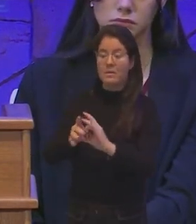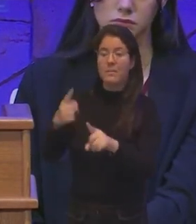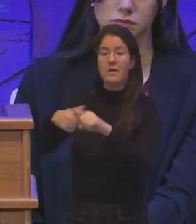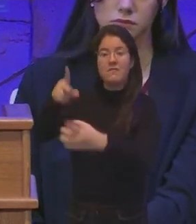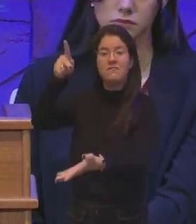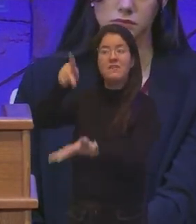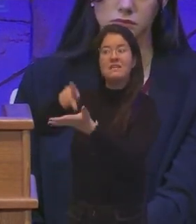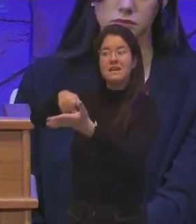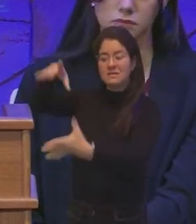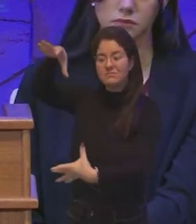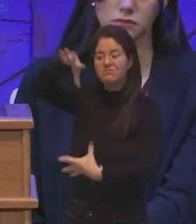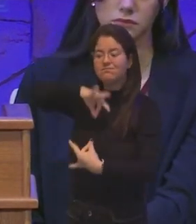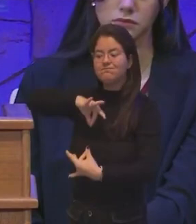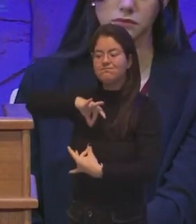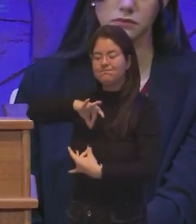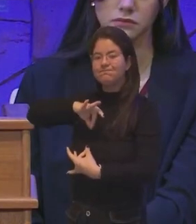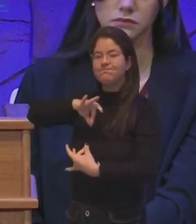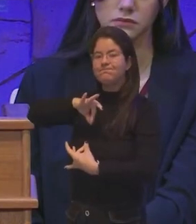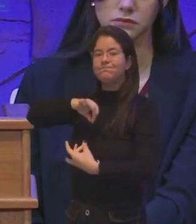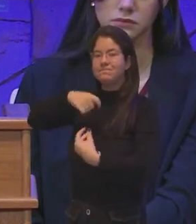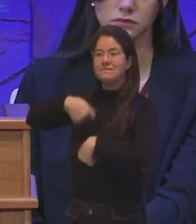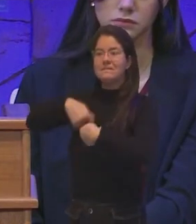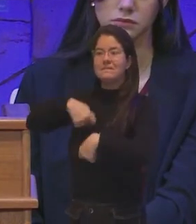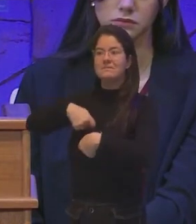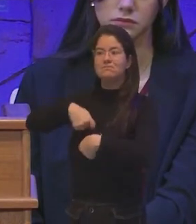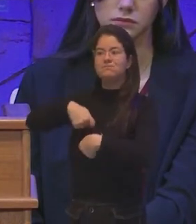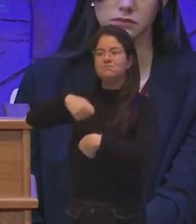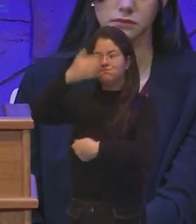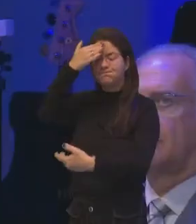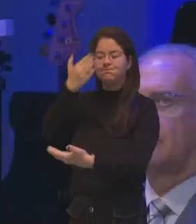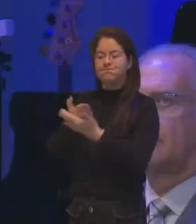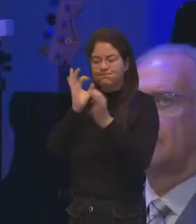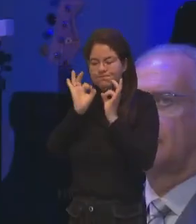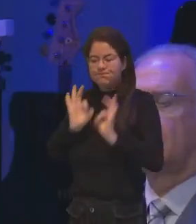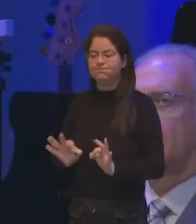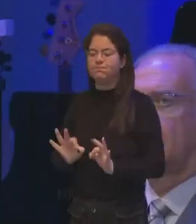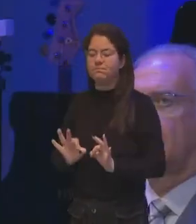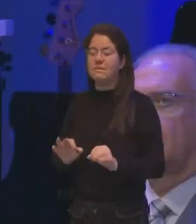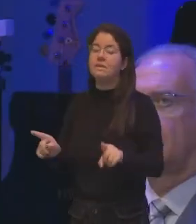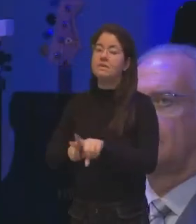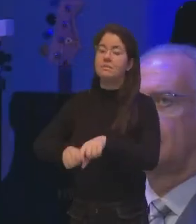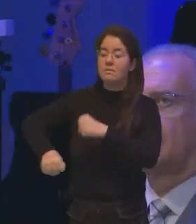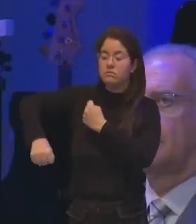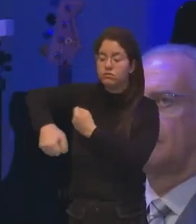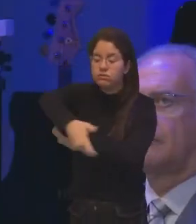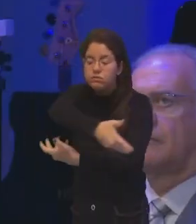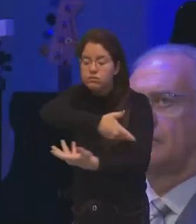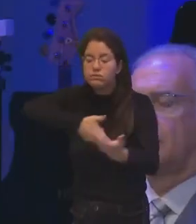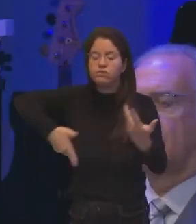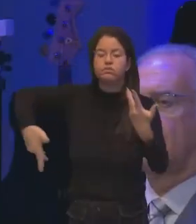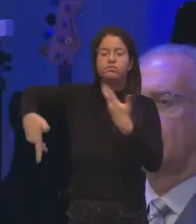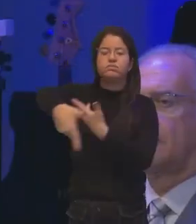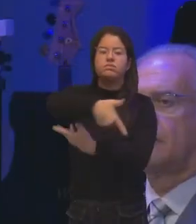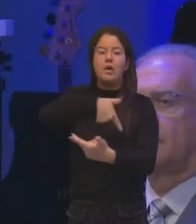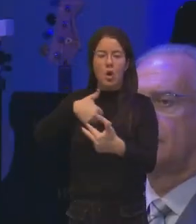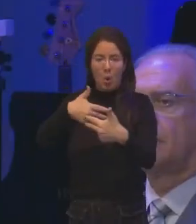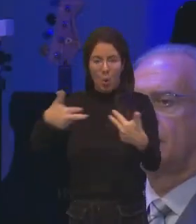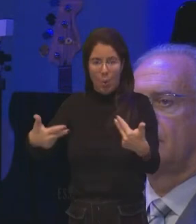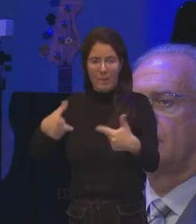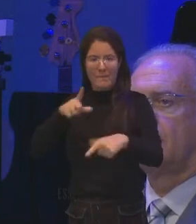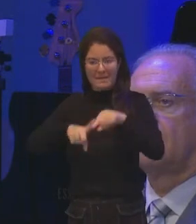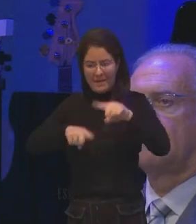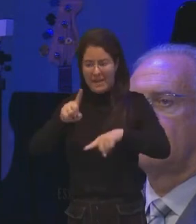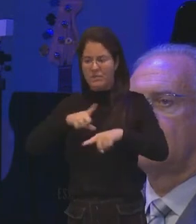e, se necessário for, abençoando, repartindo com o nosso irmão aquilo que temos, aquilo